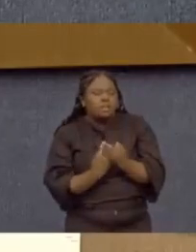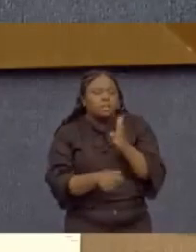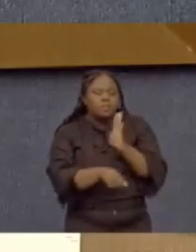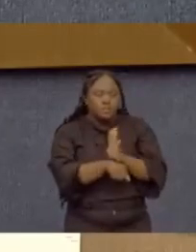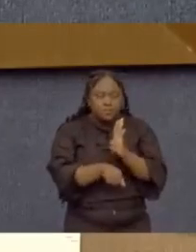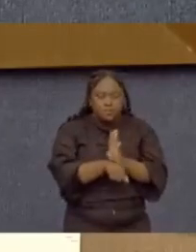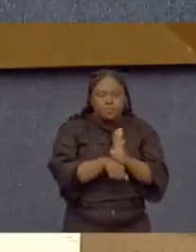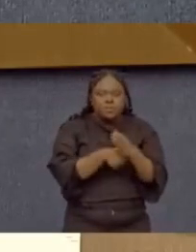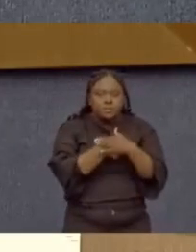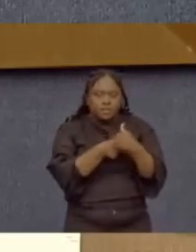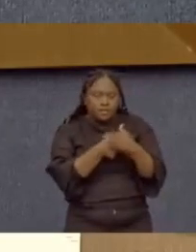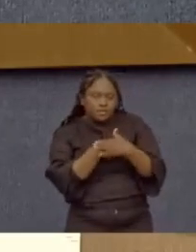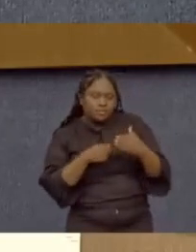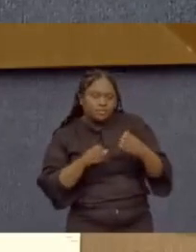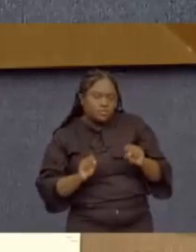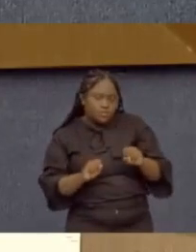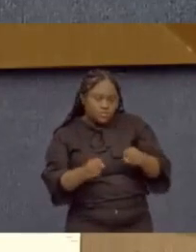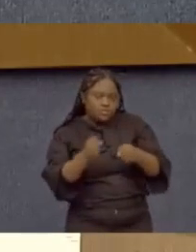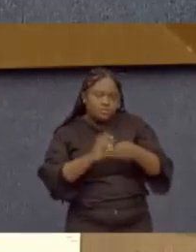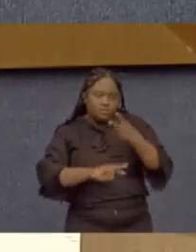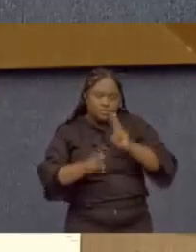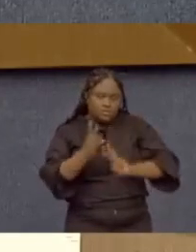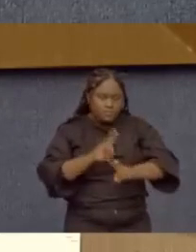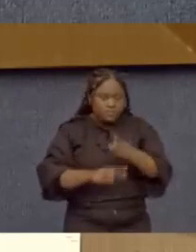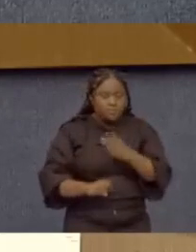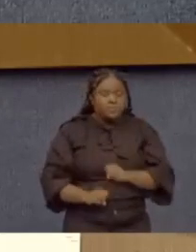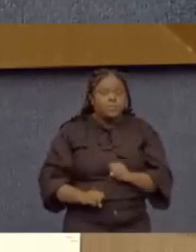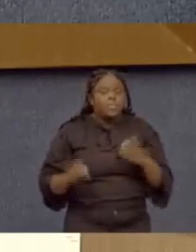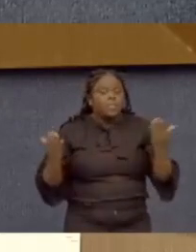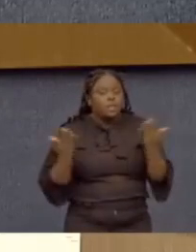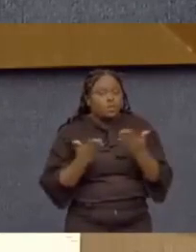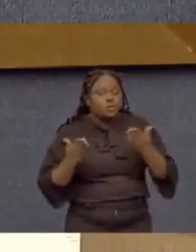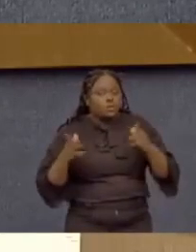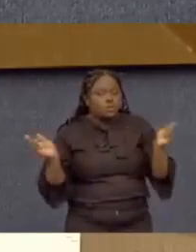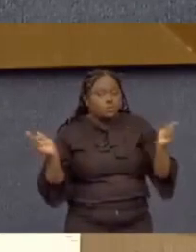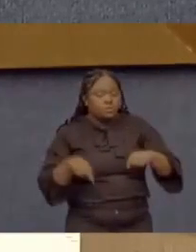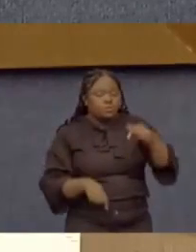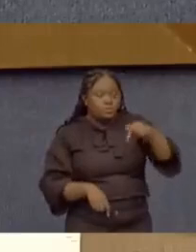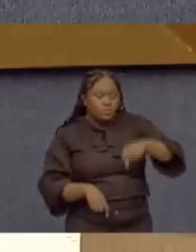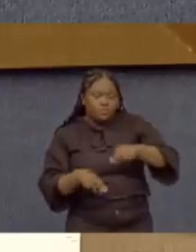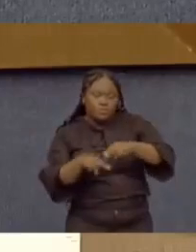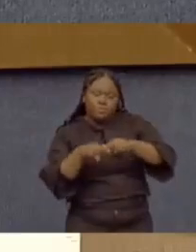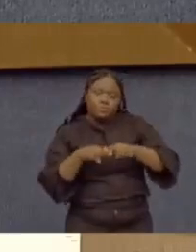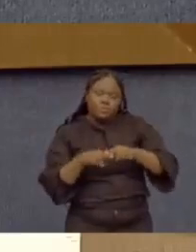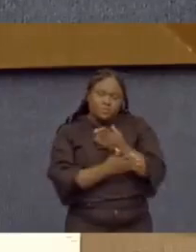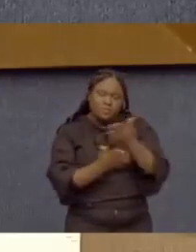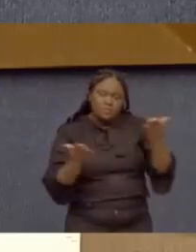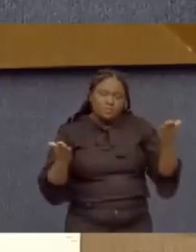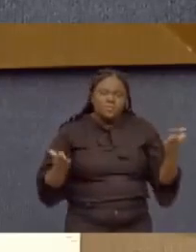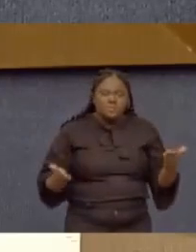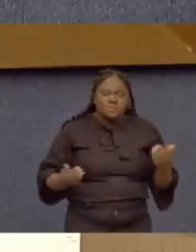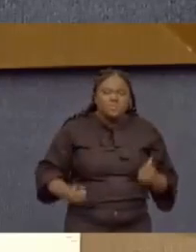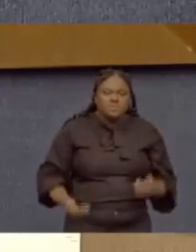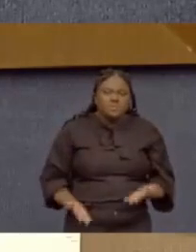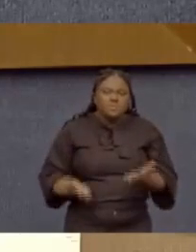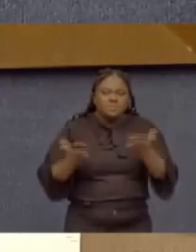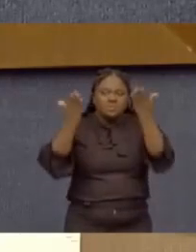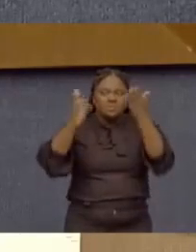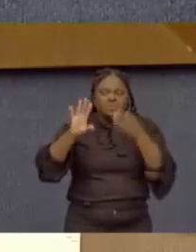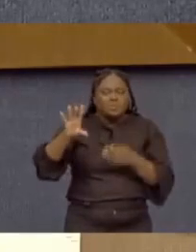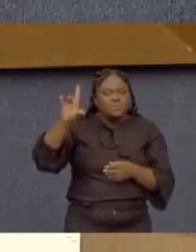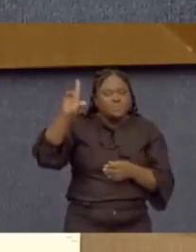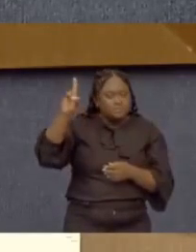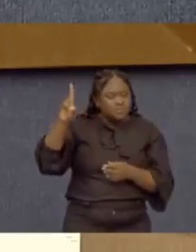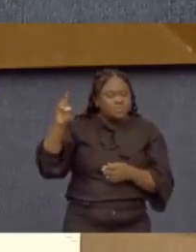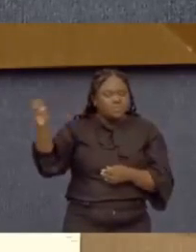carinho, por toda a dedicação de sempre. Se hoje eu posso estar aqui, é também graças a vocês. Então, bendito seja Deus que em